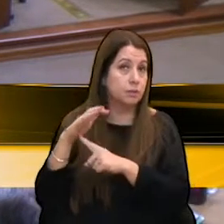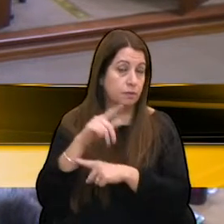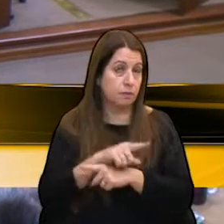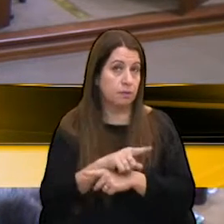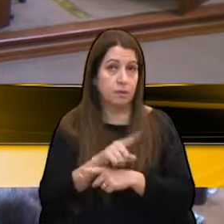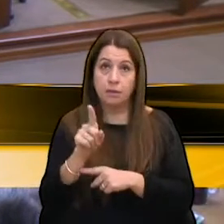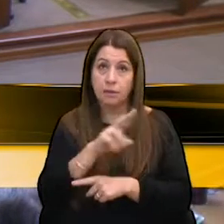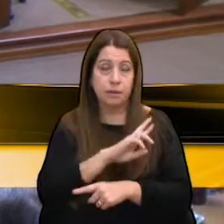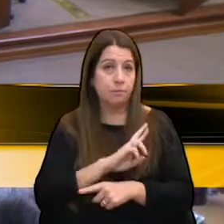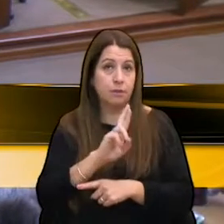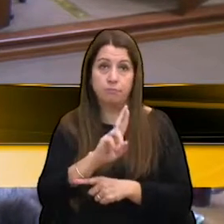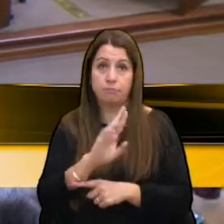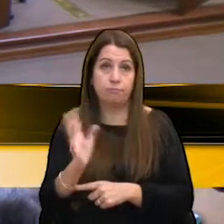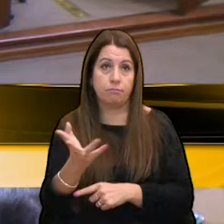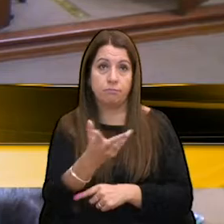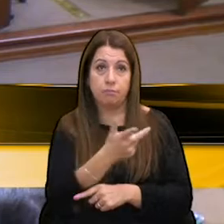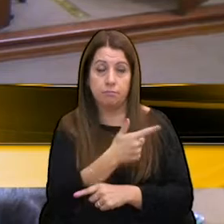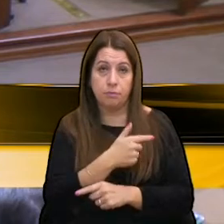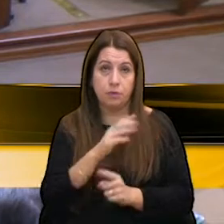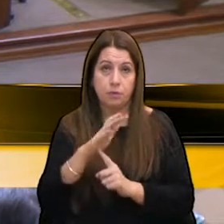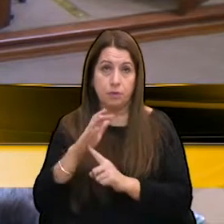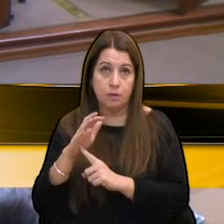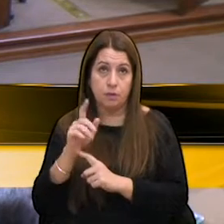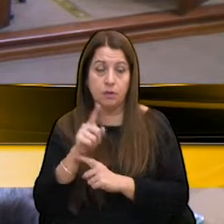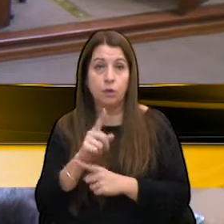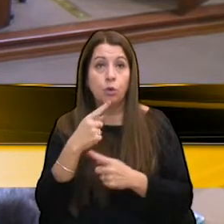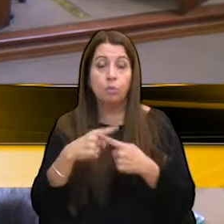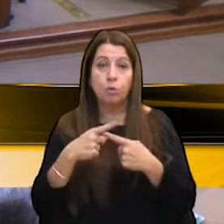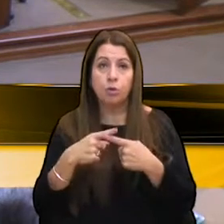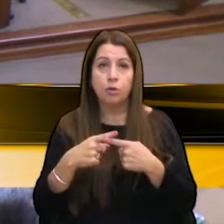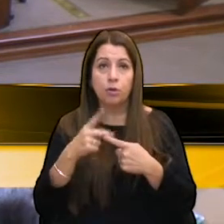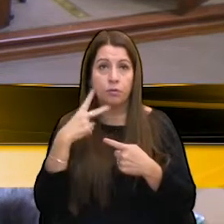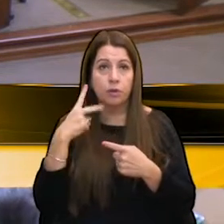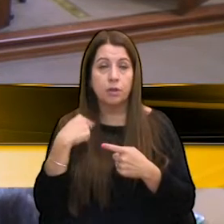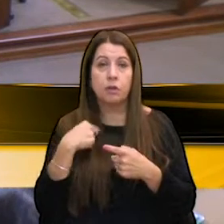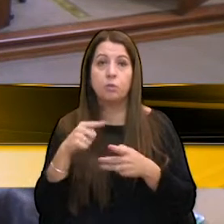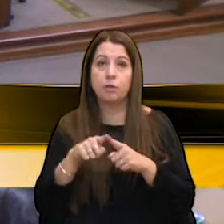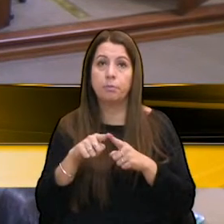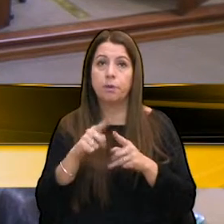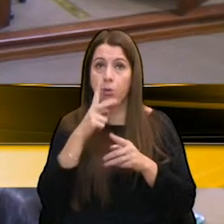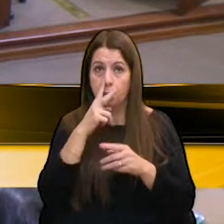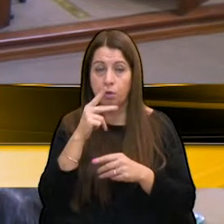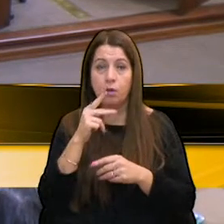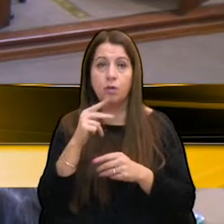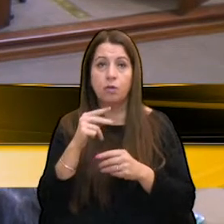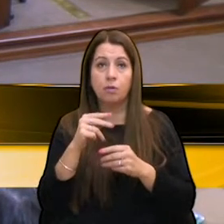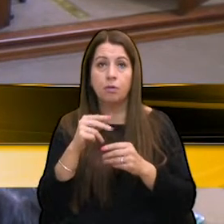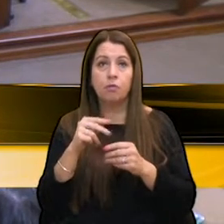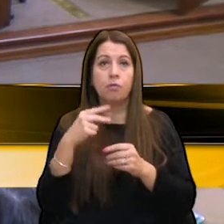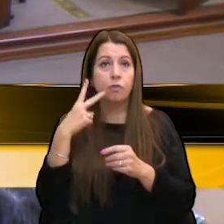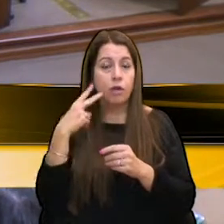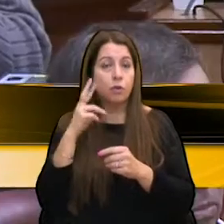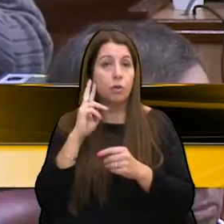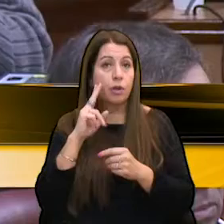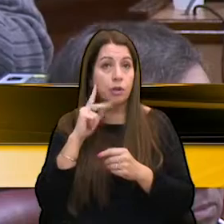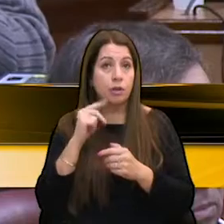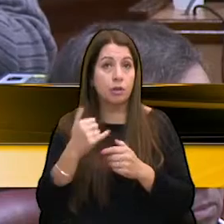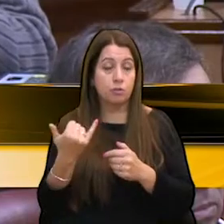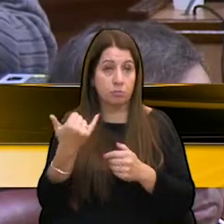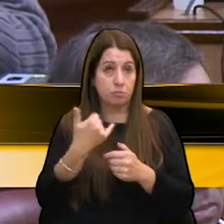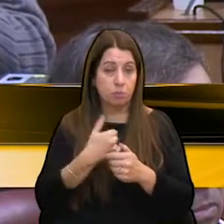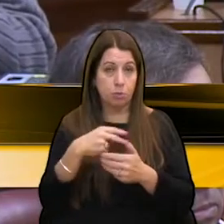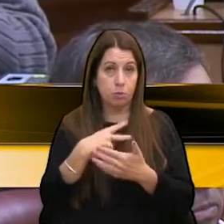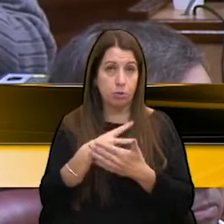a representatividade, a totalidade desses feirantes. Até porque, vereador, eu também recebi a mesma fala no meu gabinete do vereador Renato.